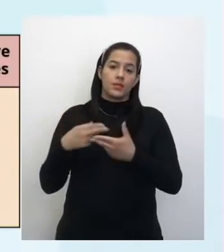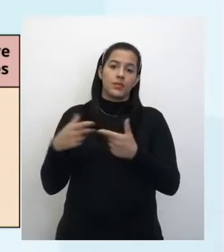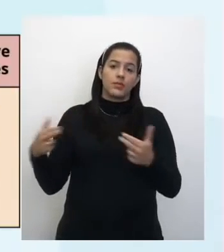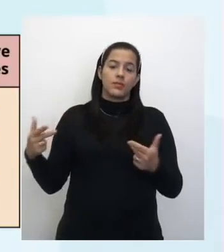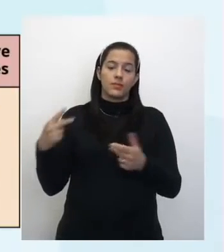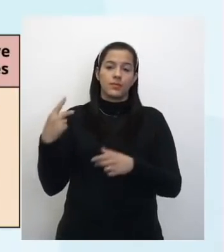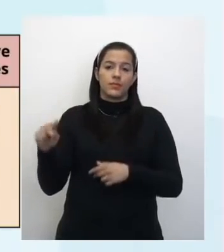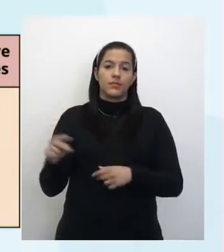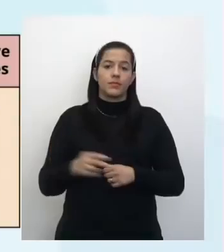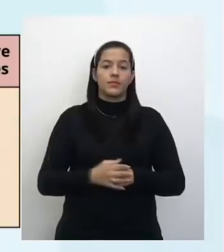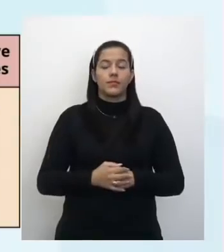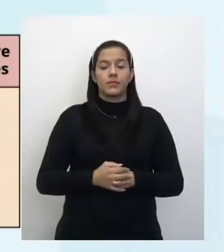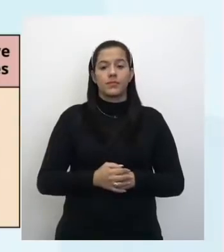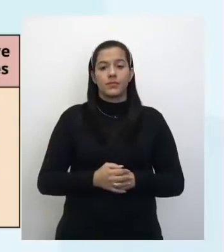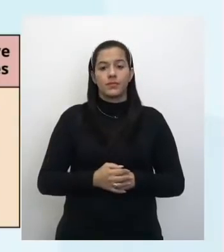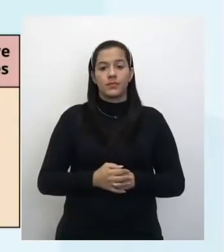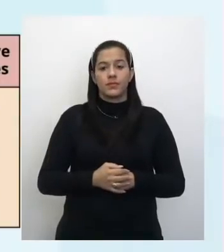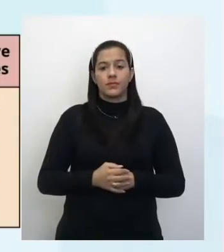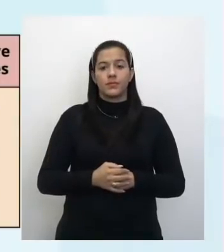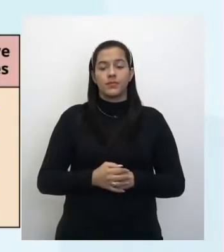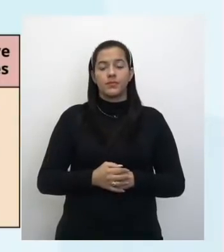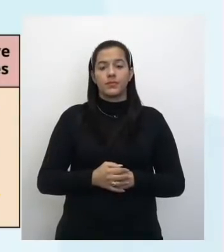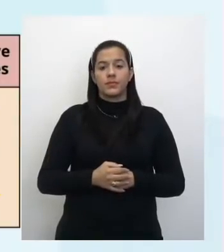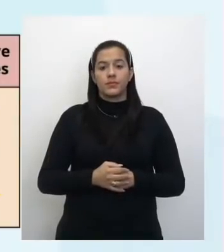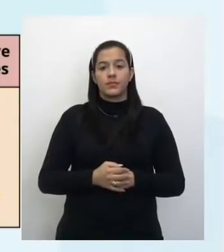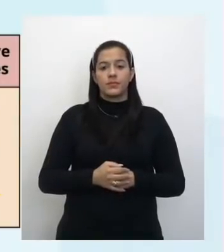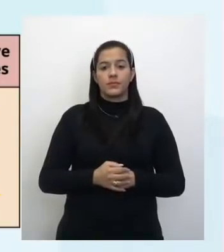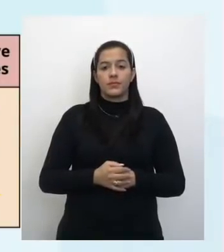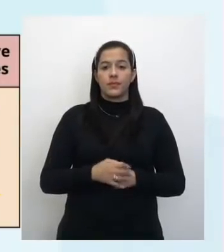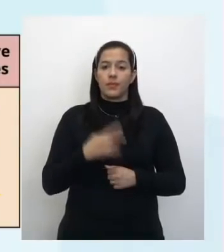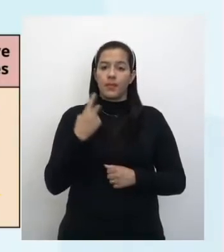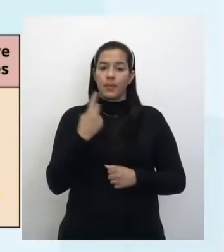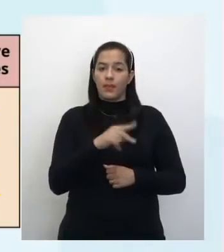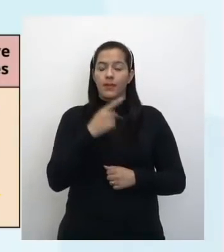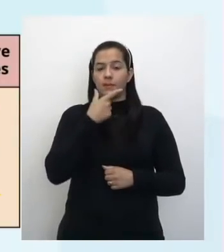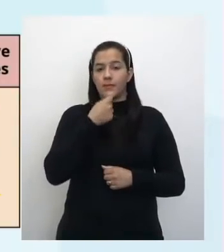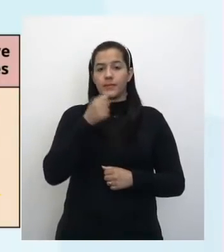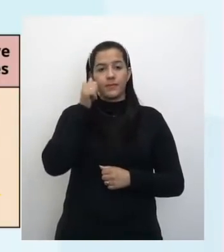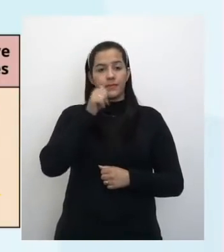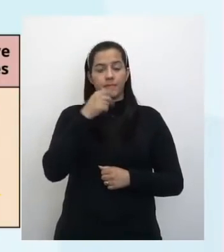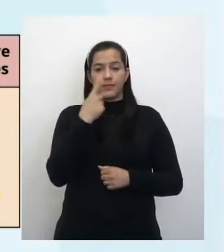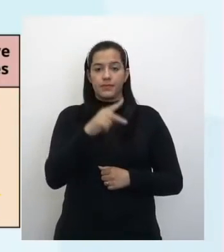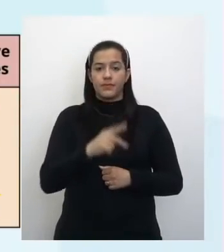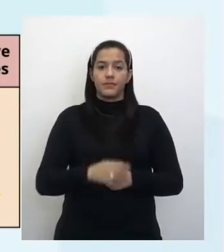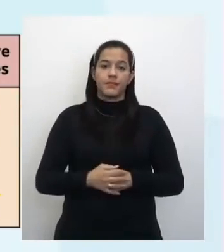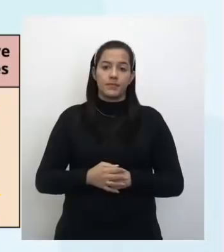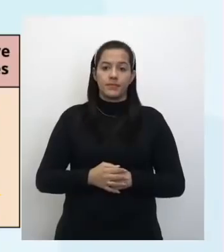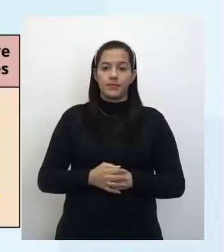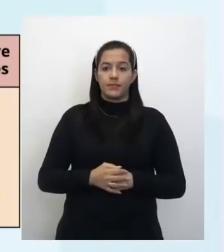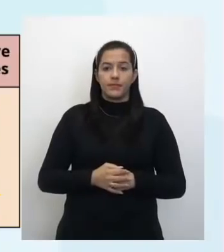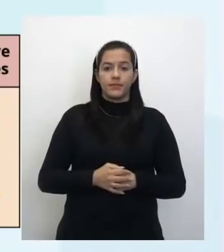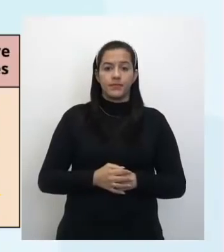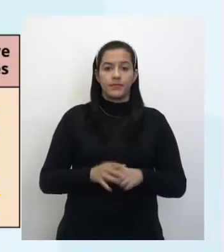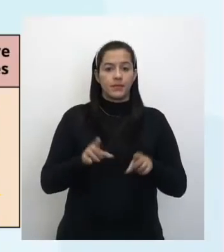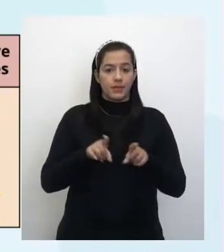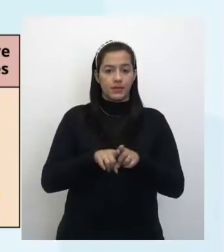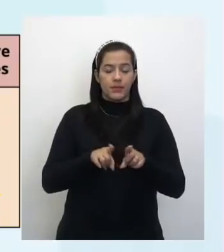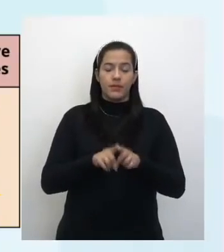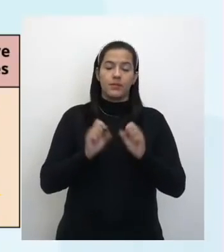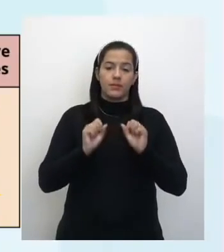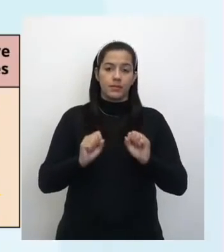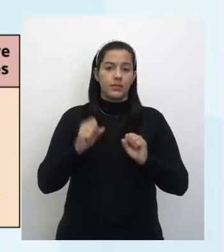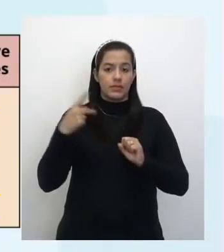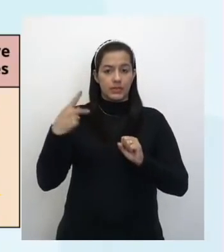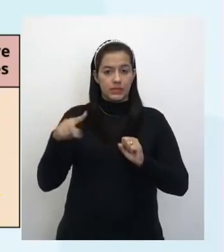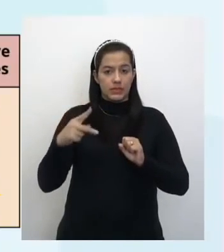teus teus tuas suas senhor your dele dela quer ver Lembrando que pode ser seu também mas ele